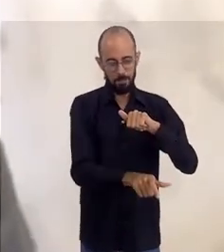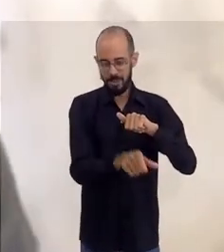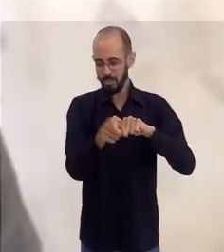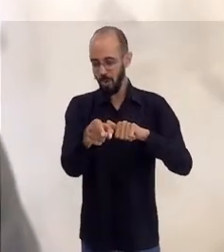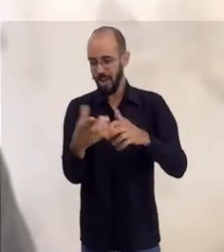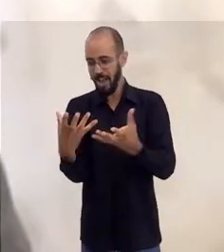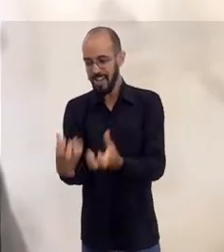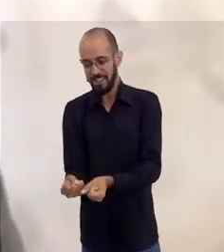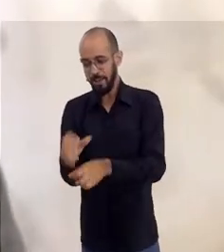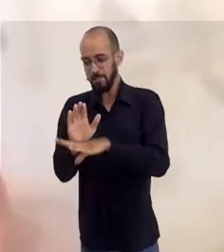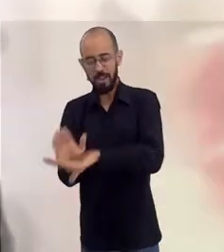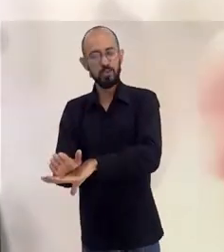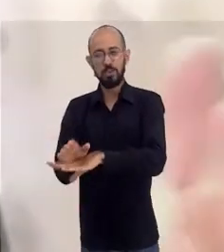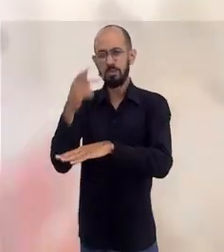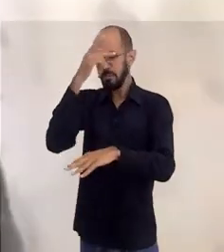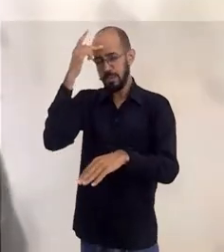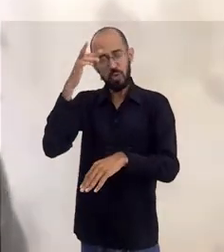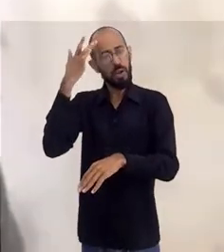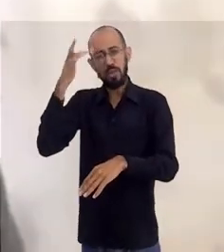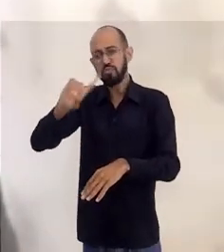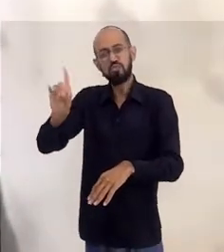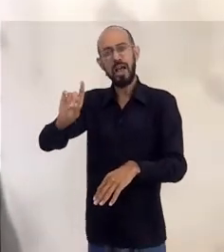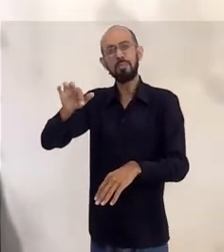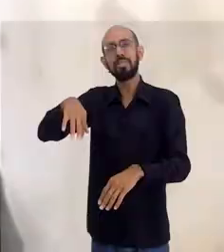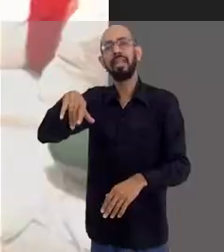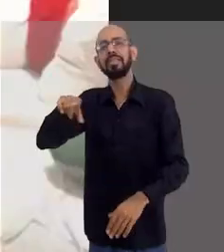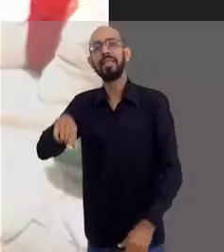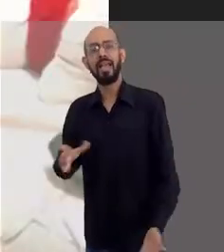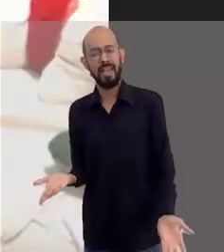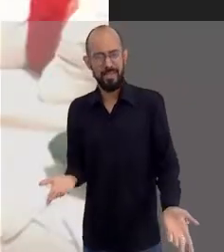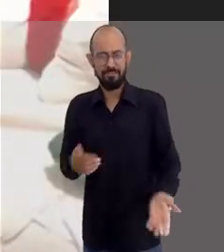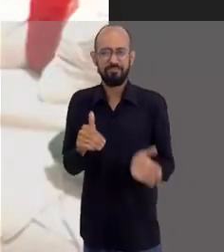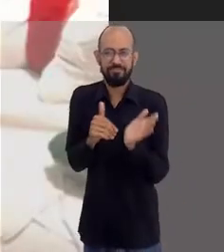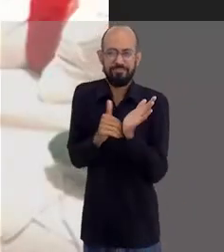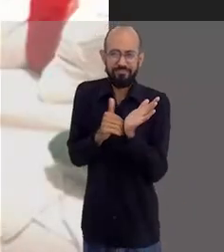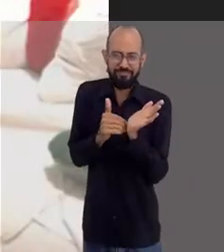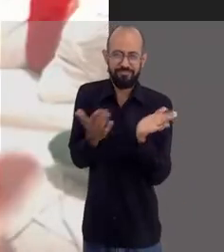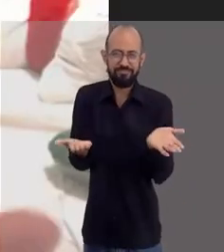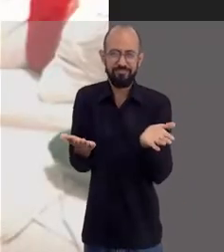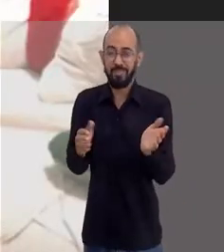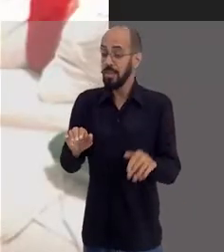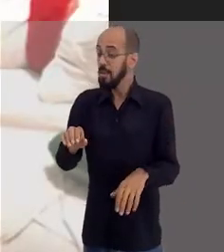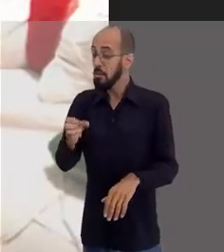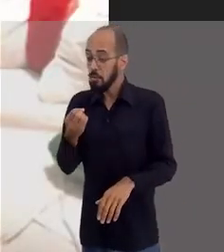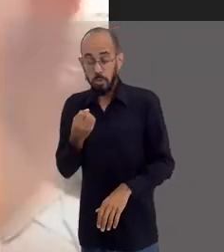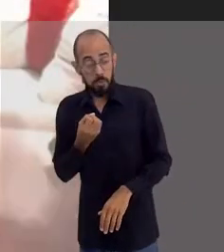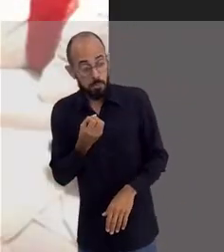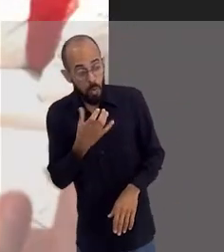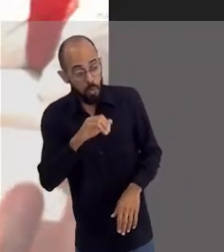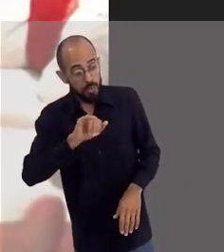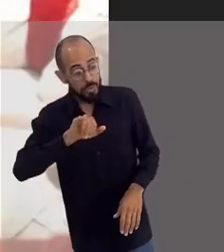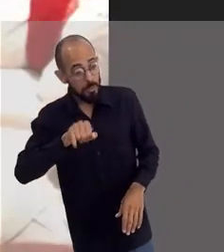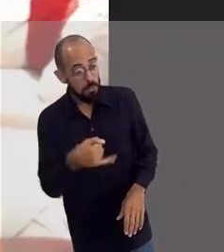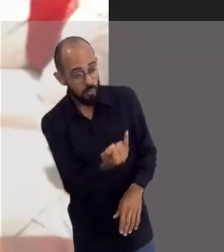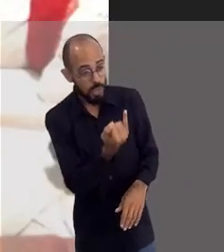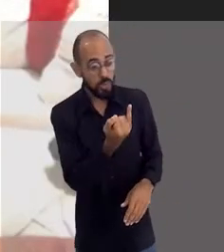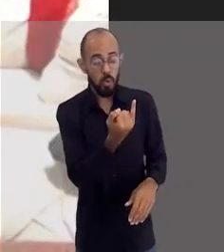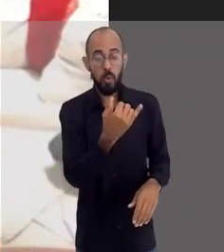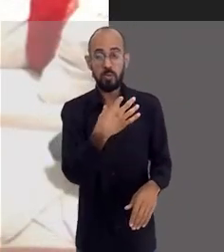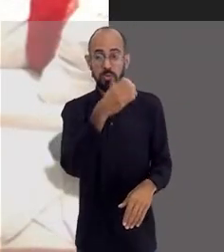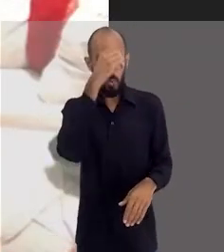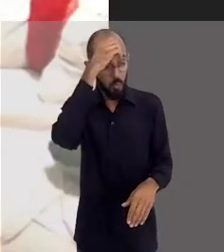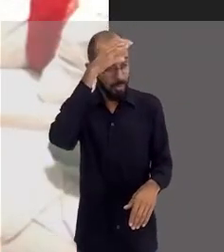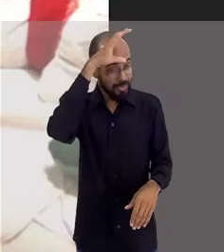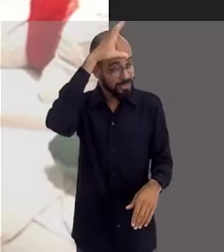ter a conta paga por alguém que ela nem mesmo conhece Então você aproveitou o seu conhecimento gigante da área de